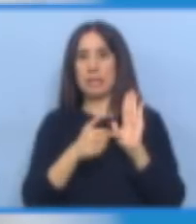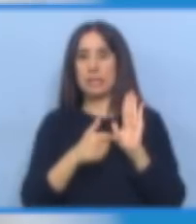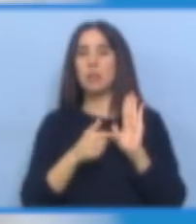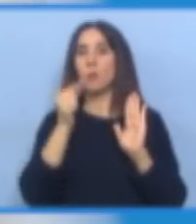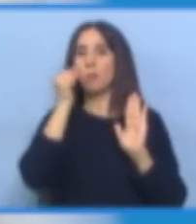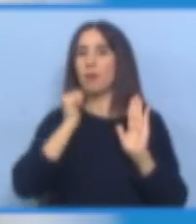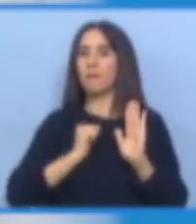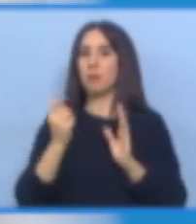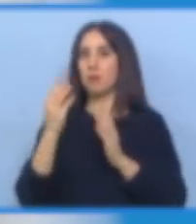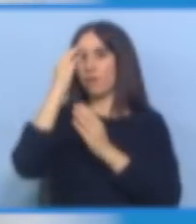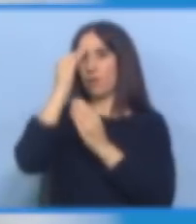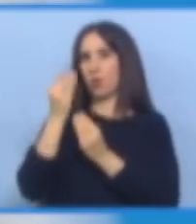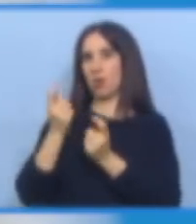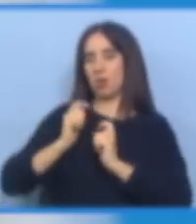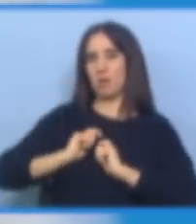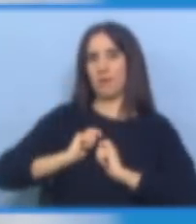de meu Pai.